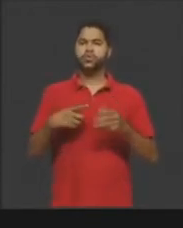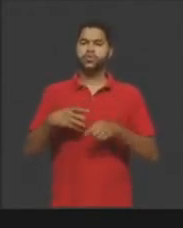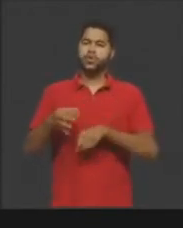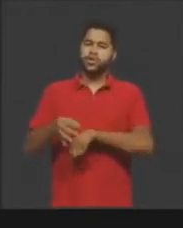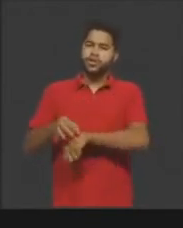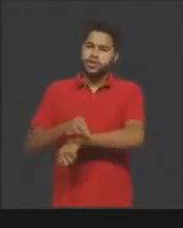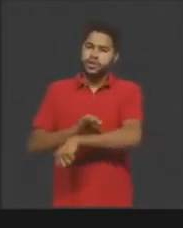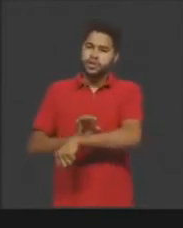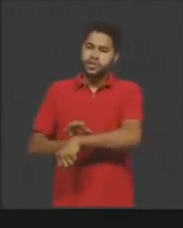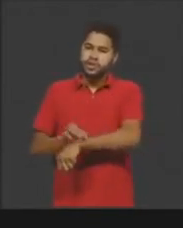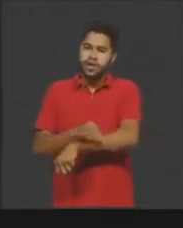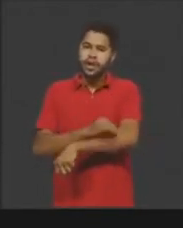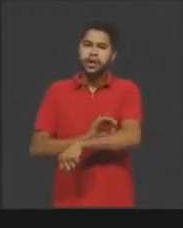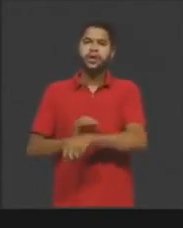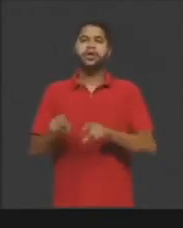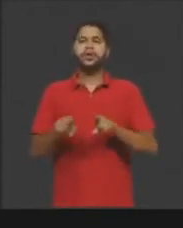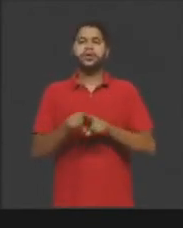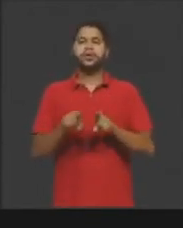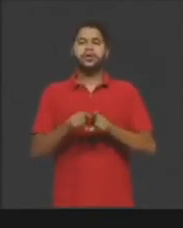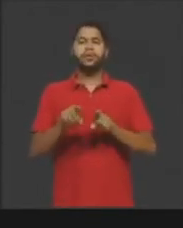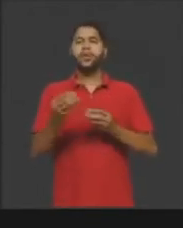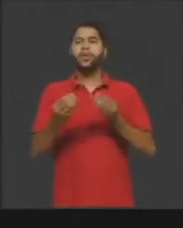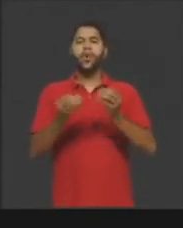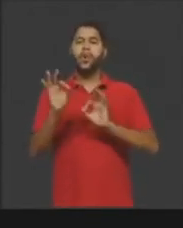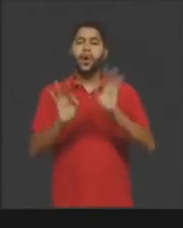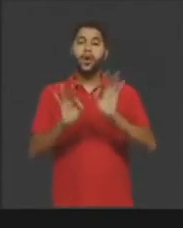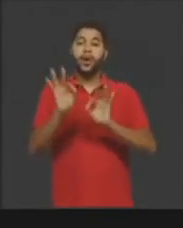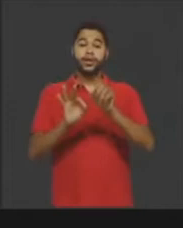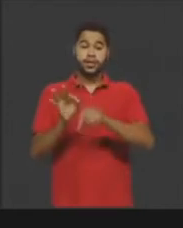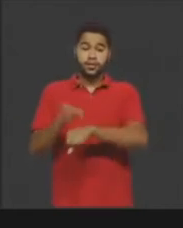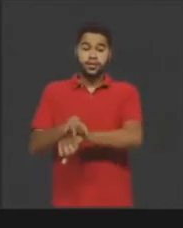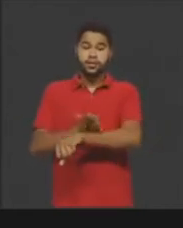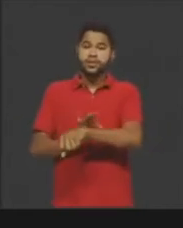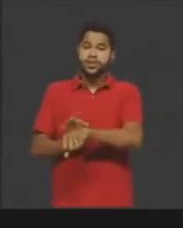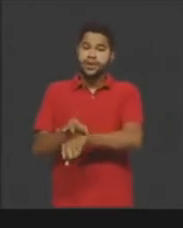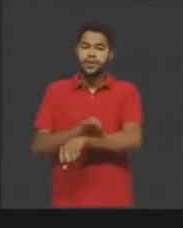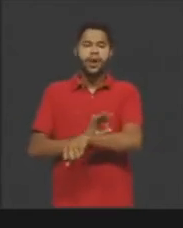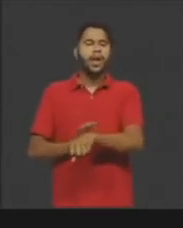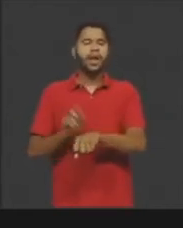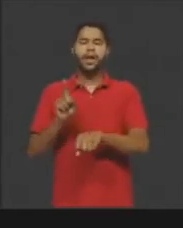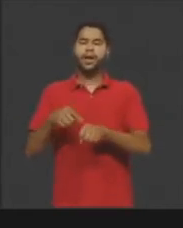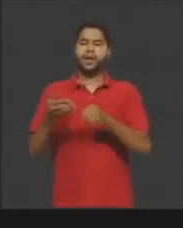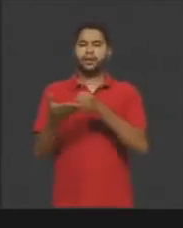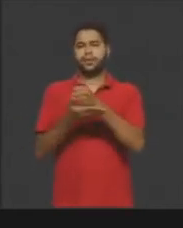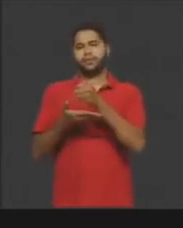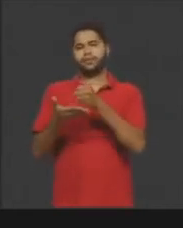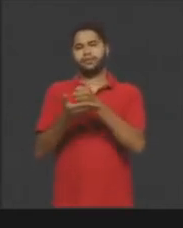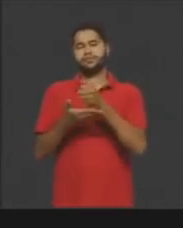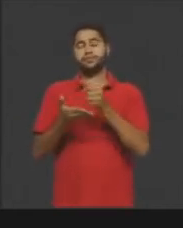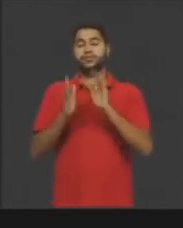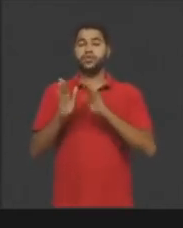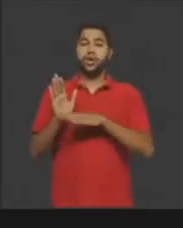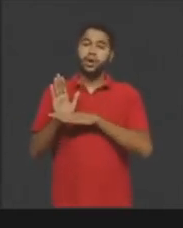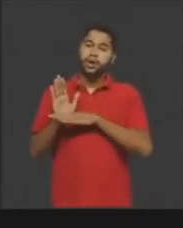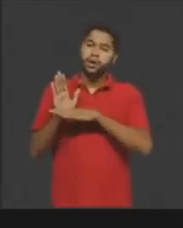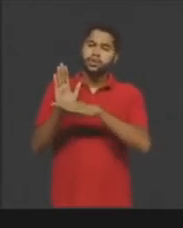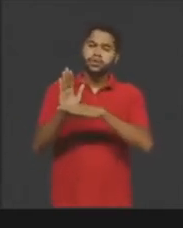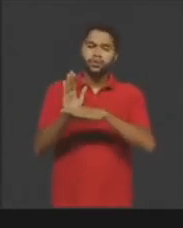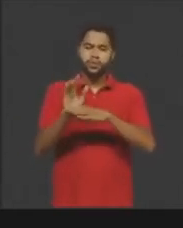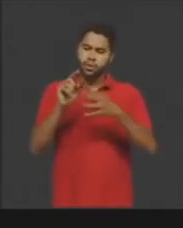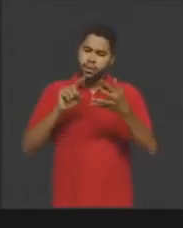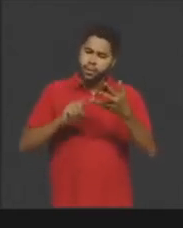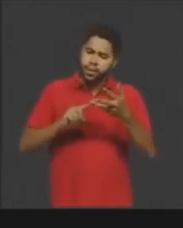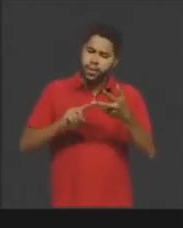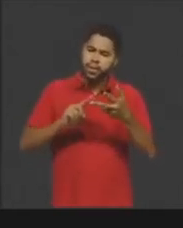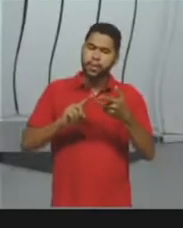organização celular e modo de nutrição. São critérios de classificação básicos que já ajudam a definir alguns